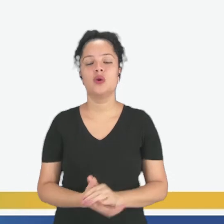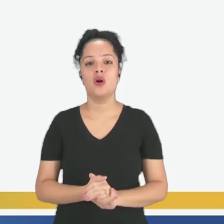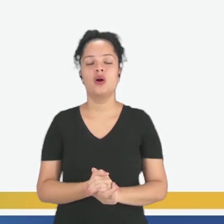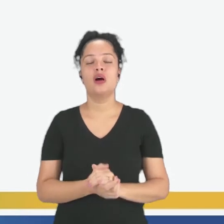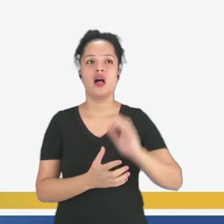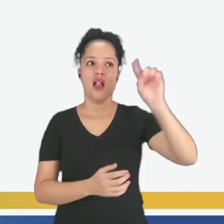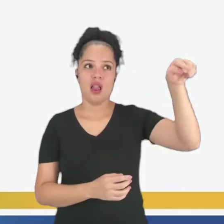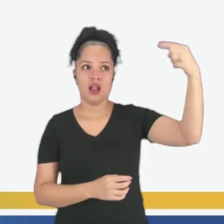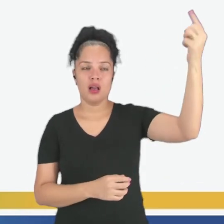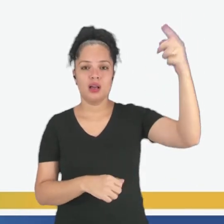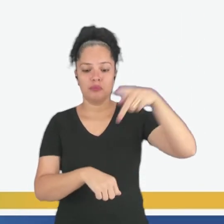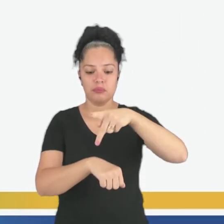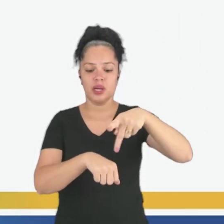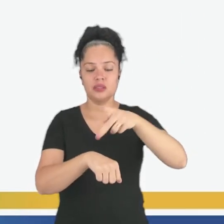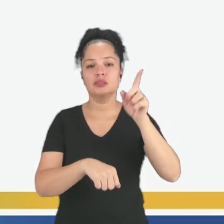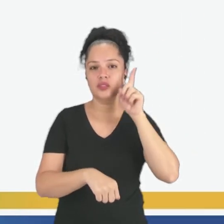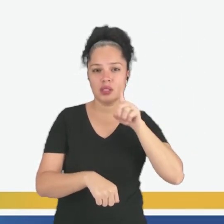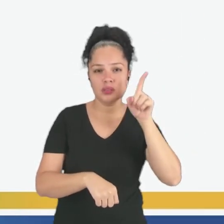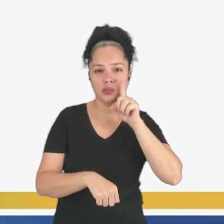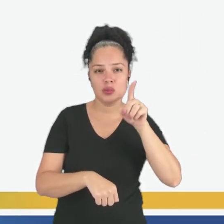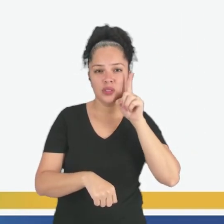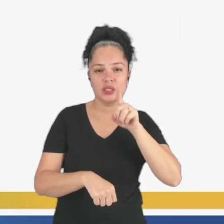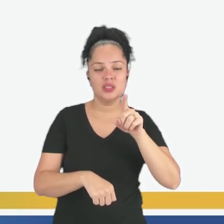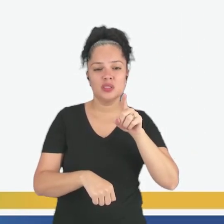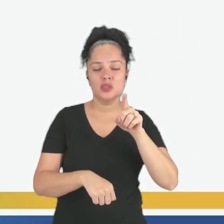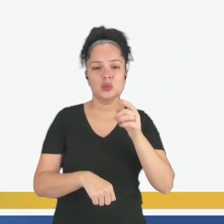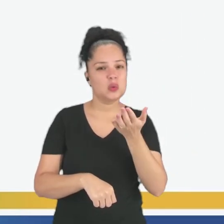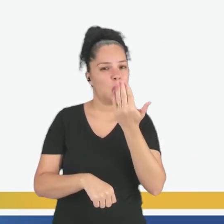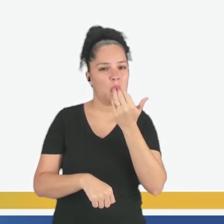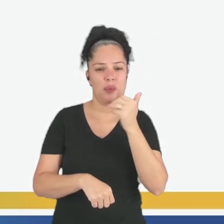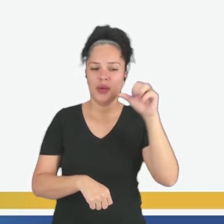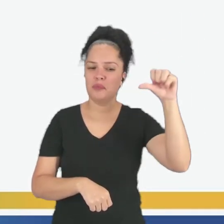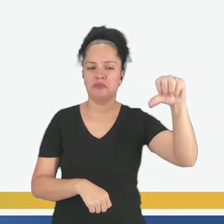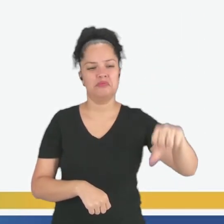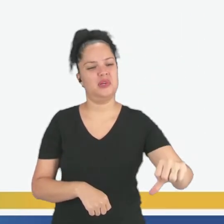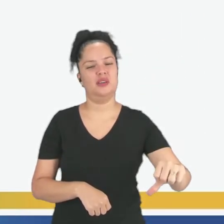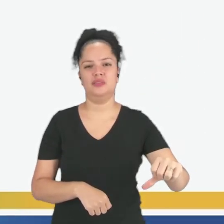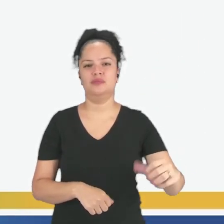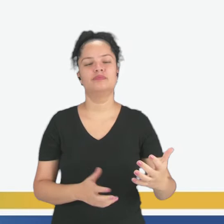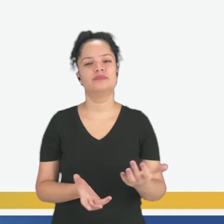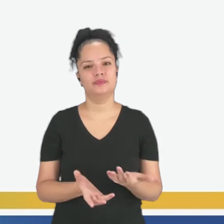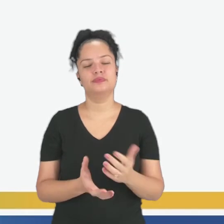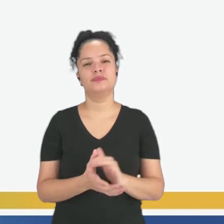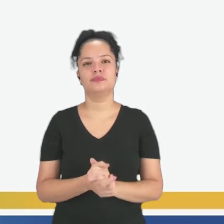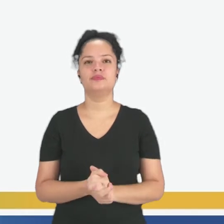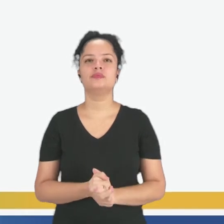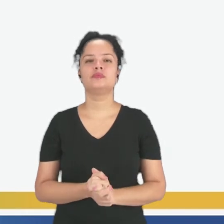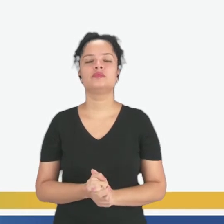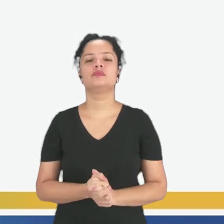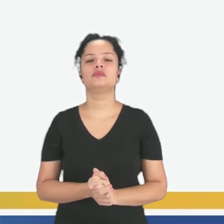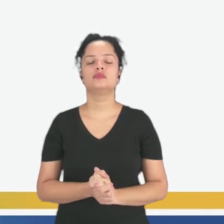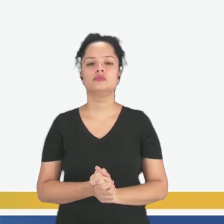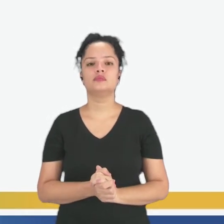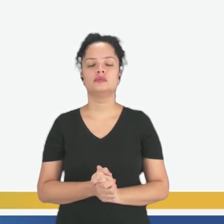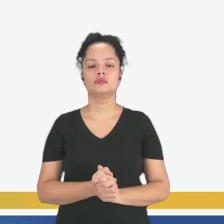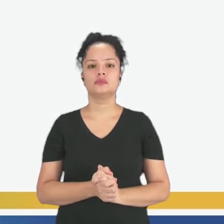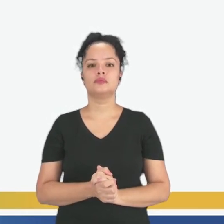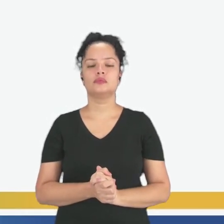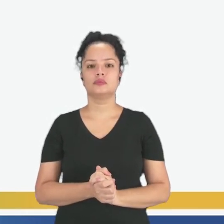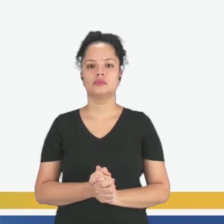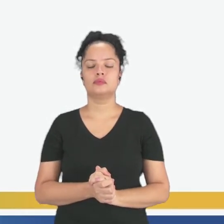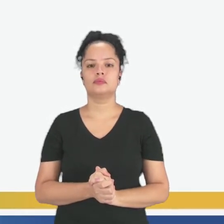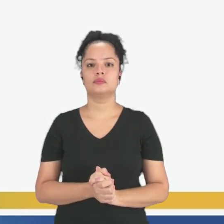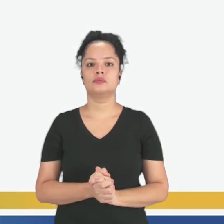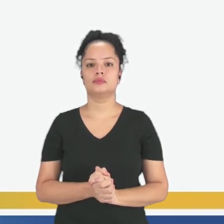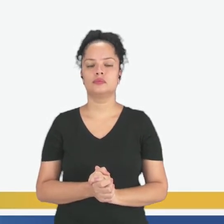questão da alimentação ruim, pela correria, então eles comem muito junk food. 1 out of 3 kids are